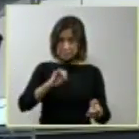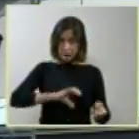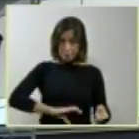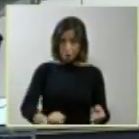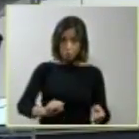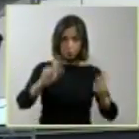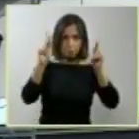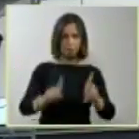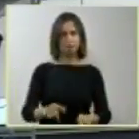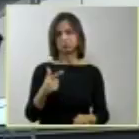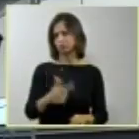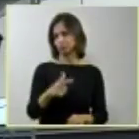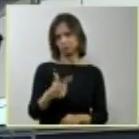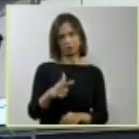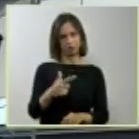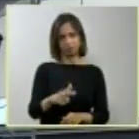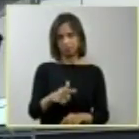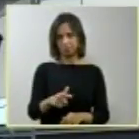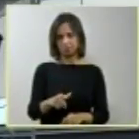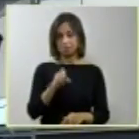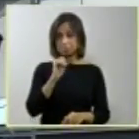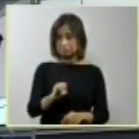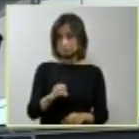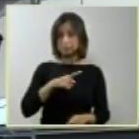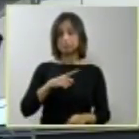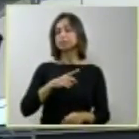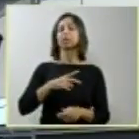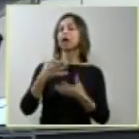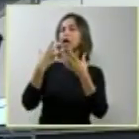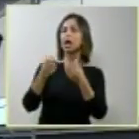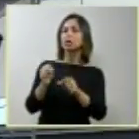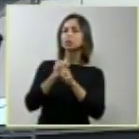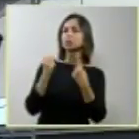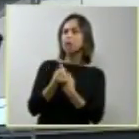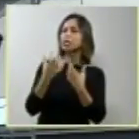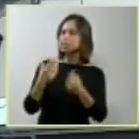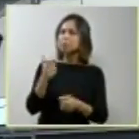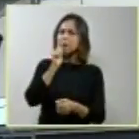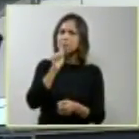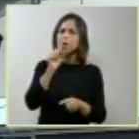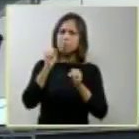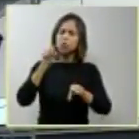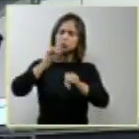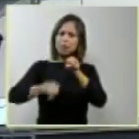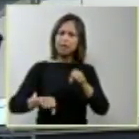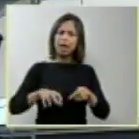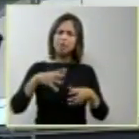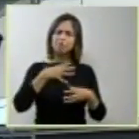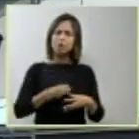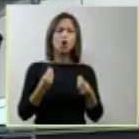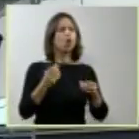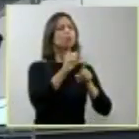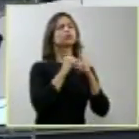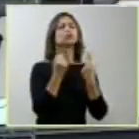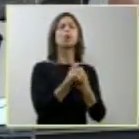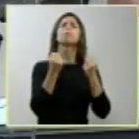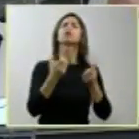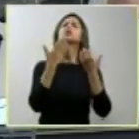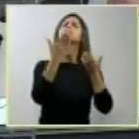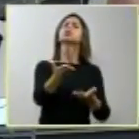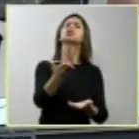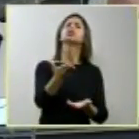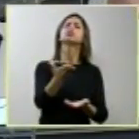sociedade aceita como natural uma mãe matar o próprio filho, como essa sociedade poderá pedir para os